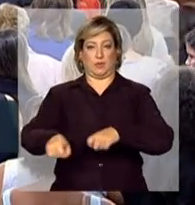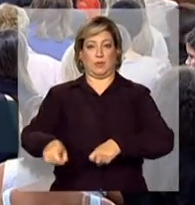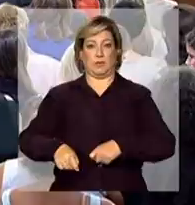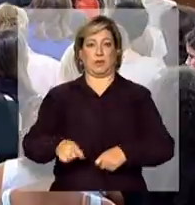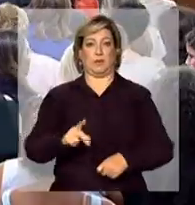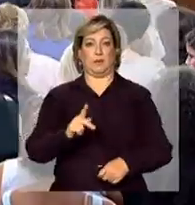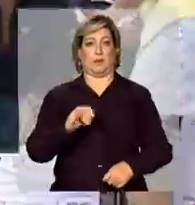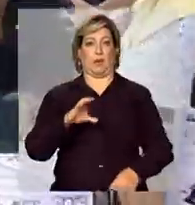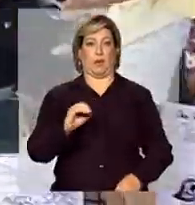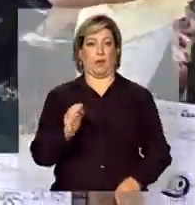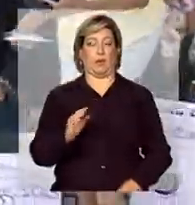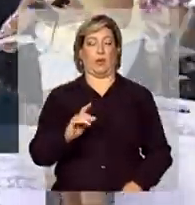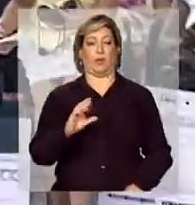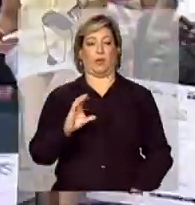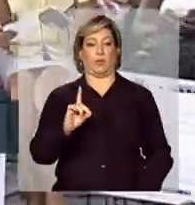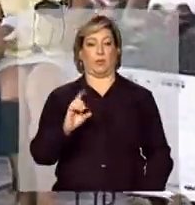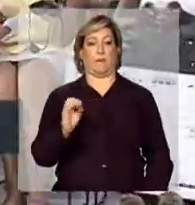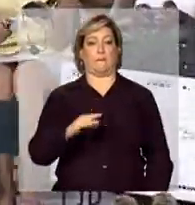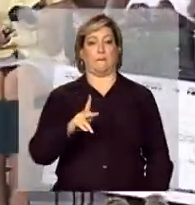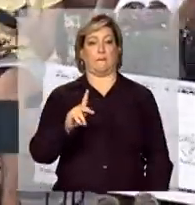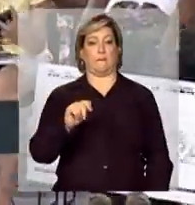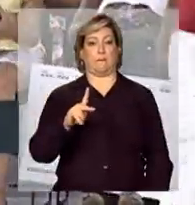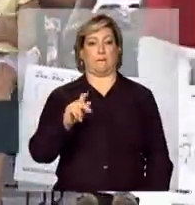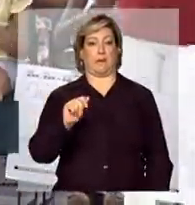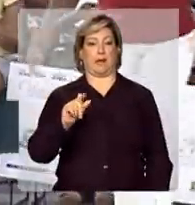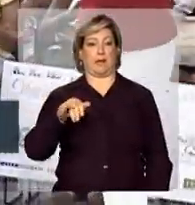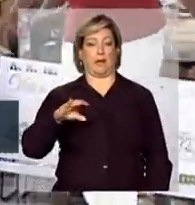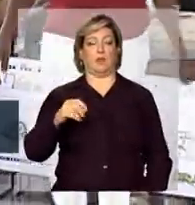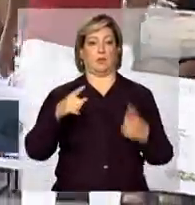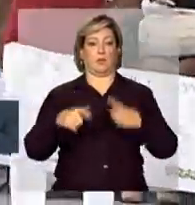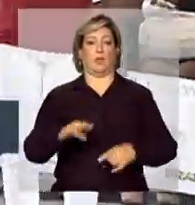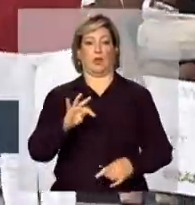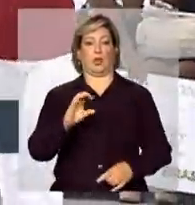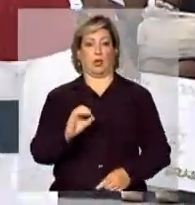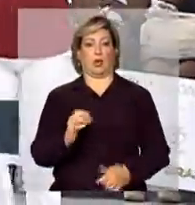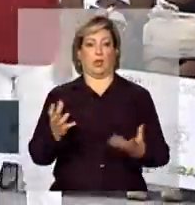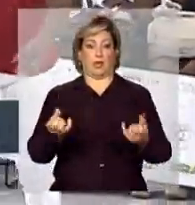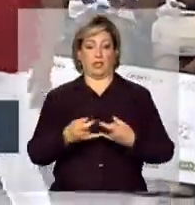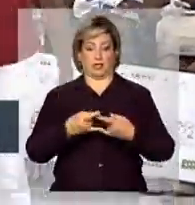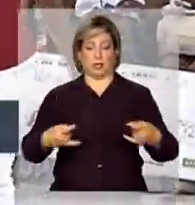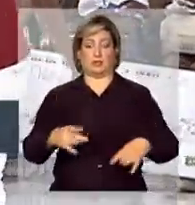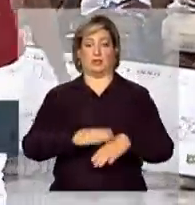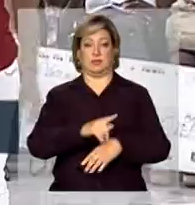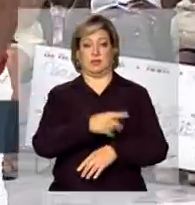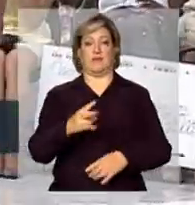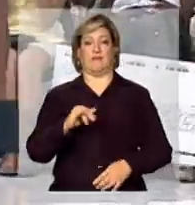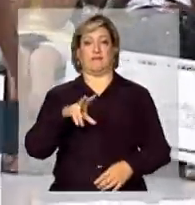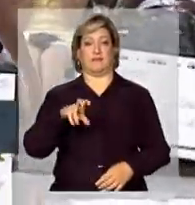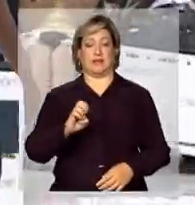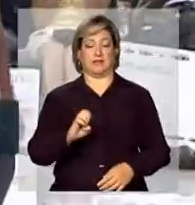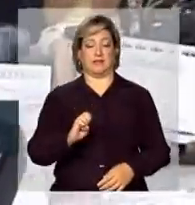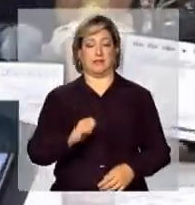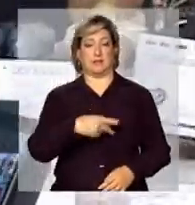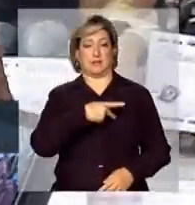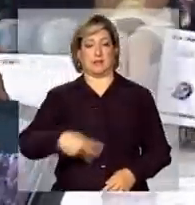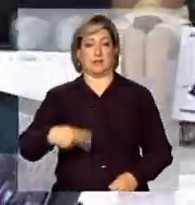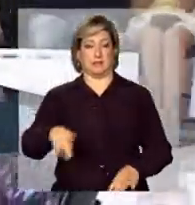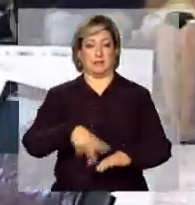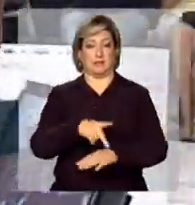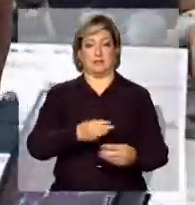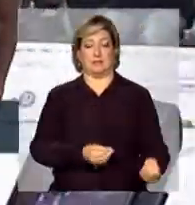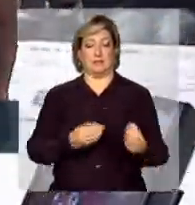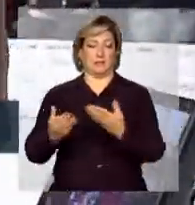do Bico do Papagaio Tocantins para certa vez o cheque das mãos do vice-presidente da República